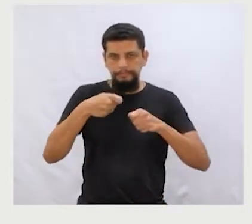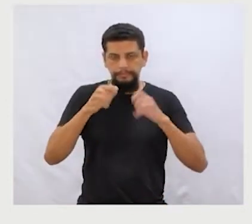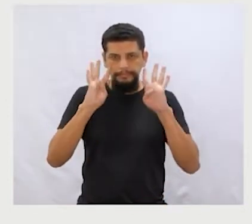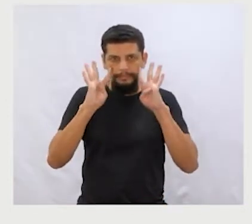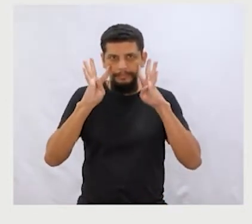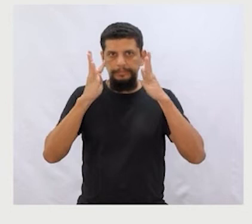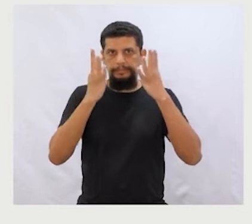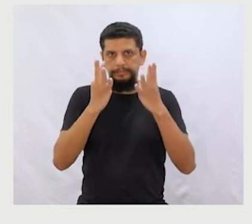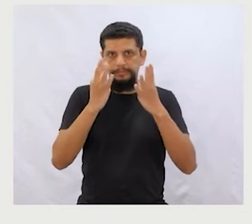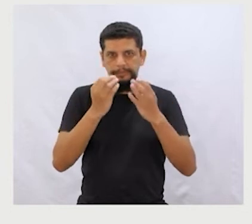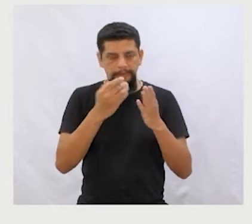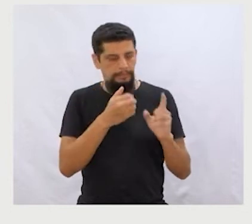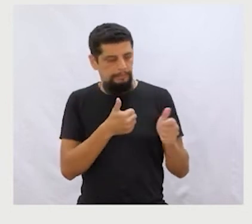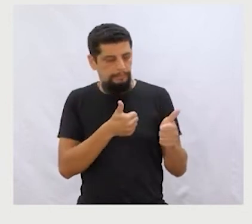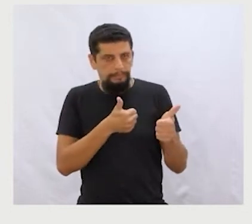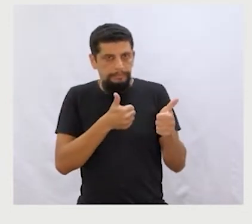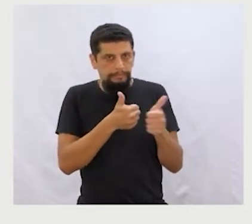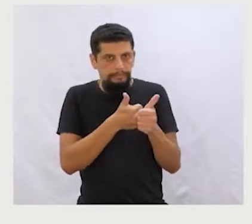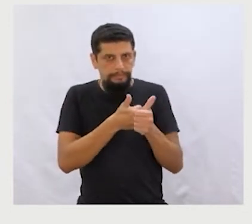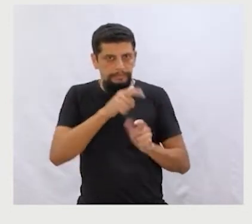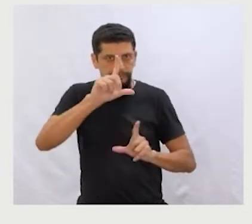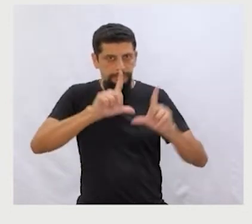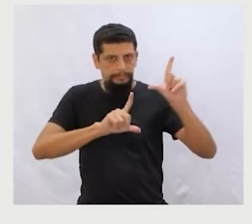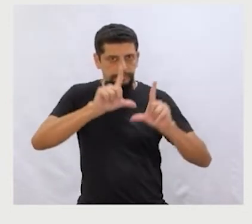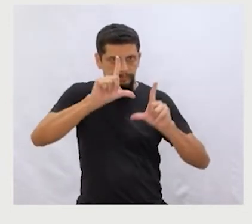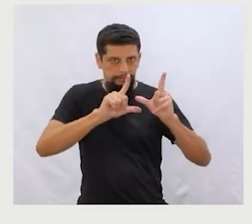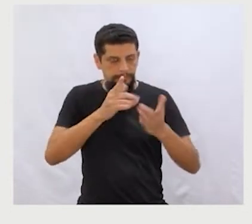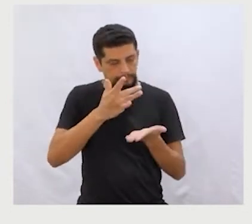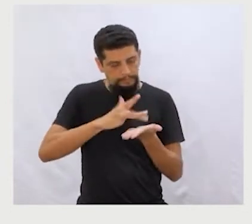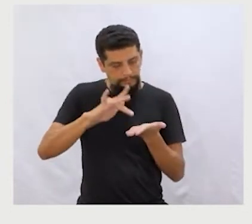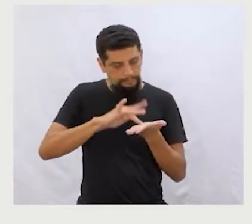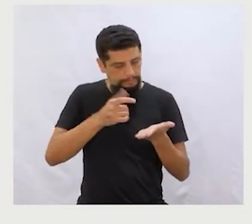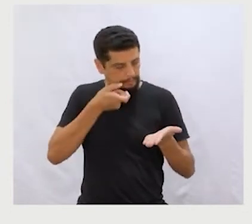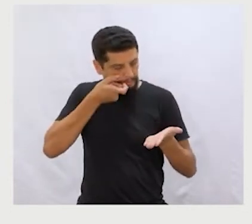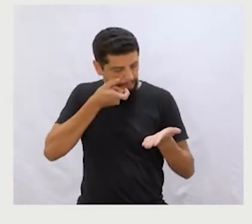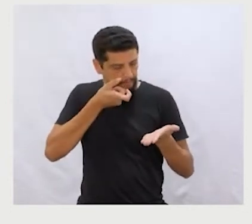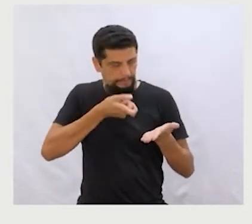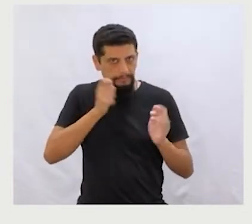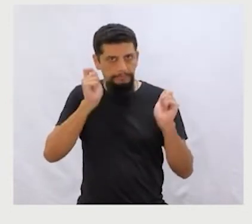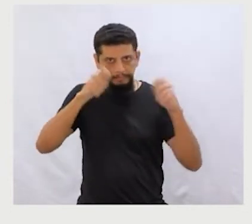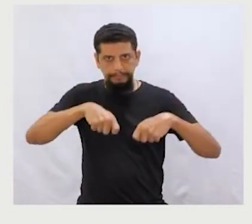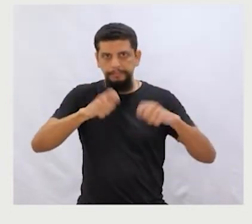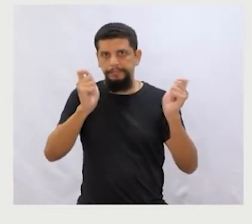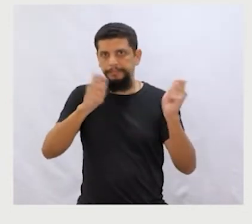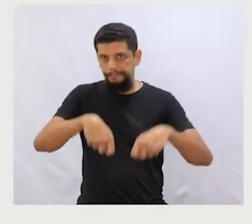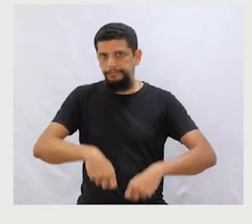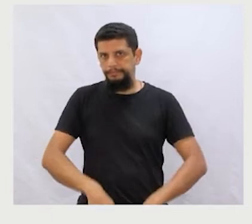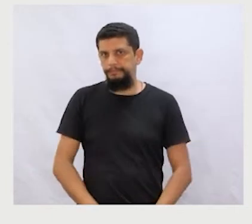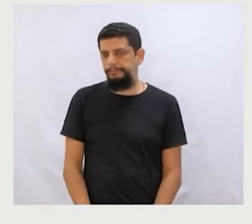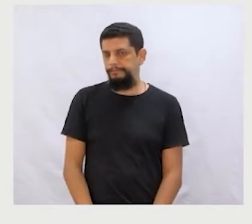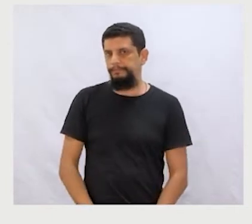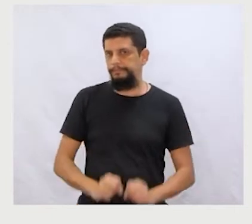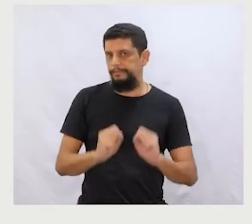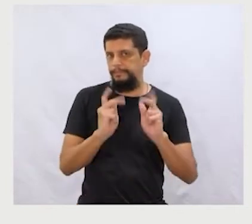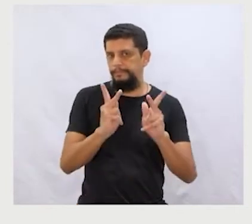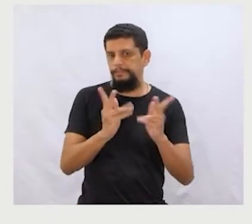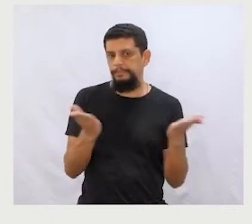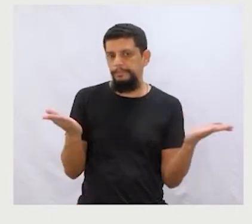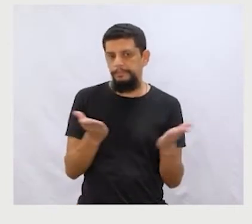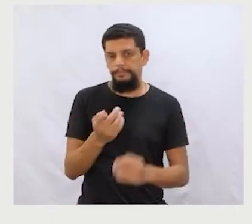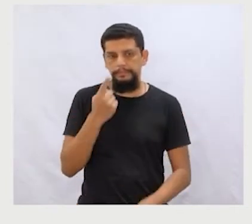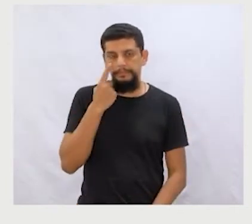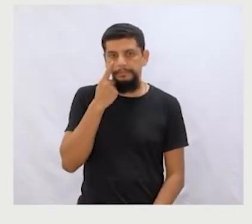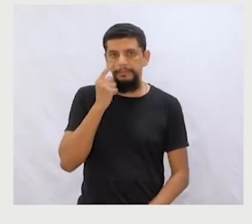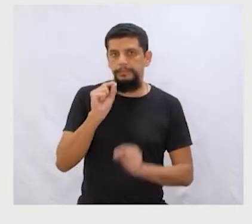prestar muita atenção. Se quiser chegar perto da televisão ou do celular, colocar mais perto, pode fazer isso, certo?